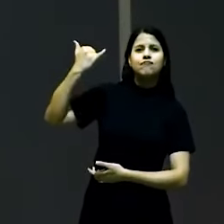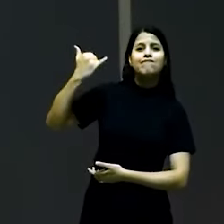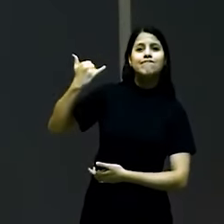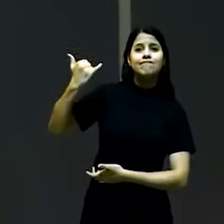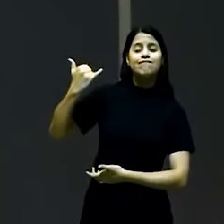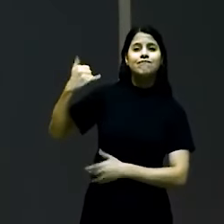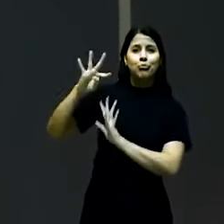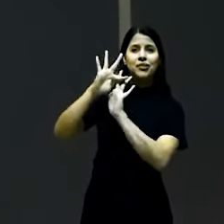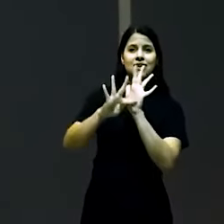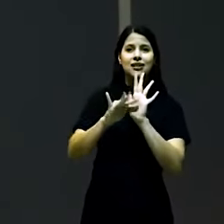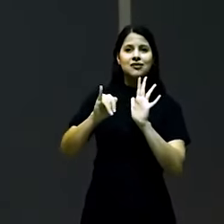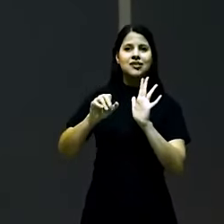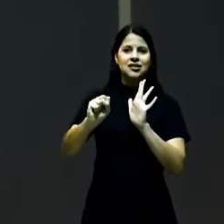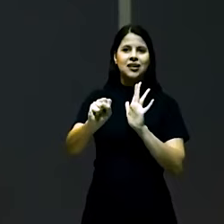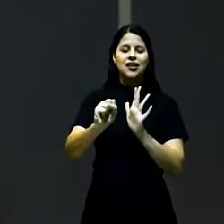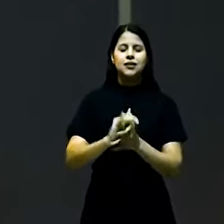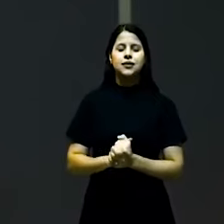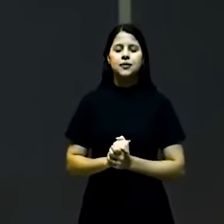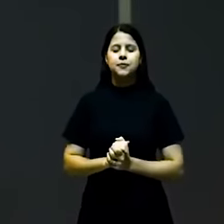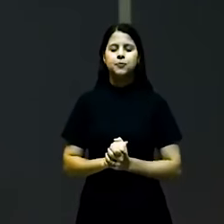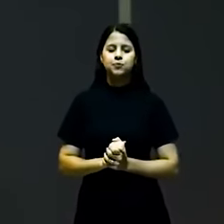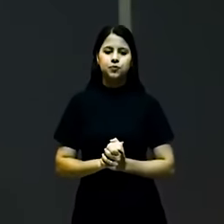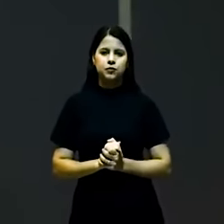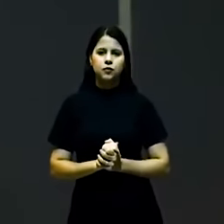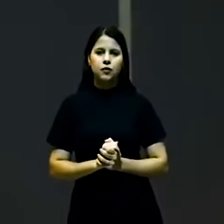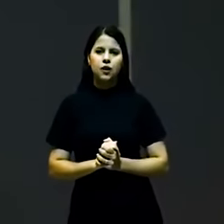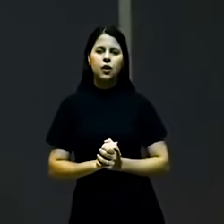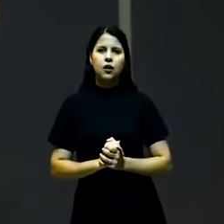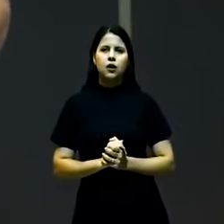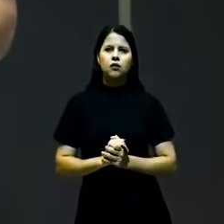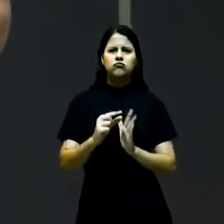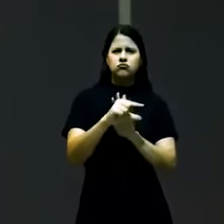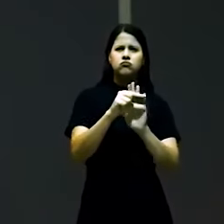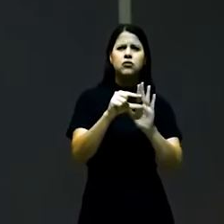coração. E a parte A desse versículo é onde a gente vai